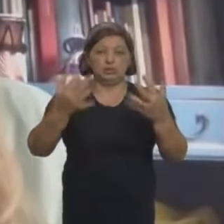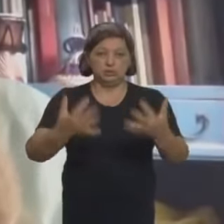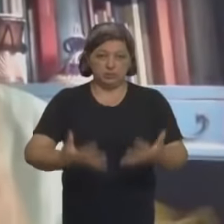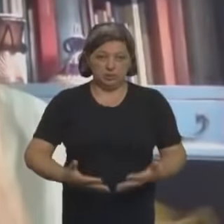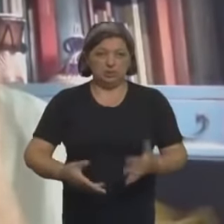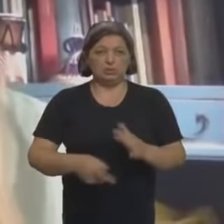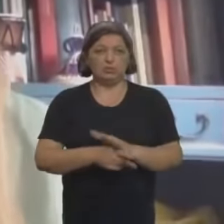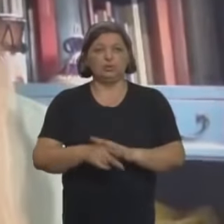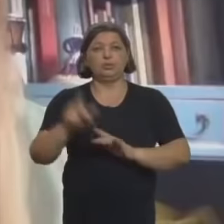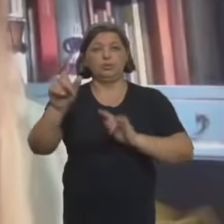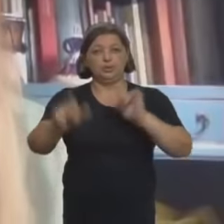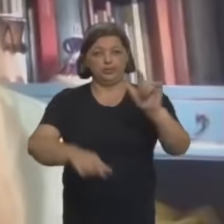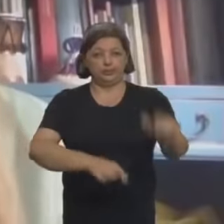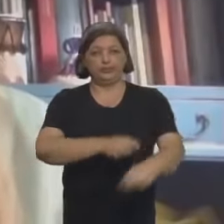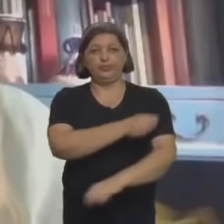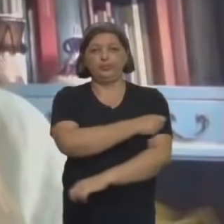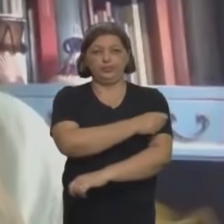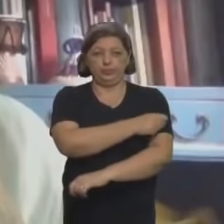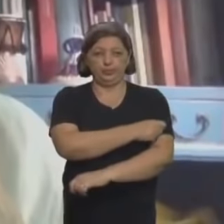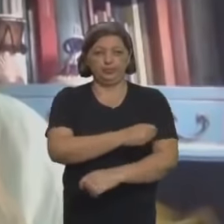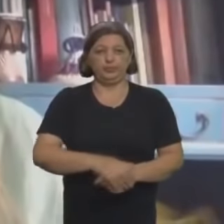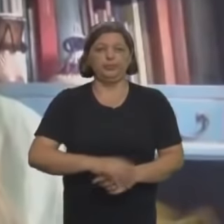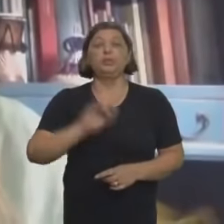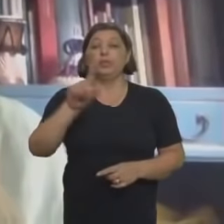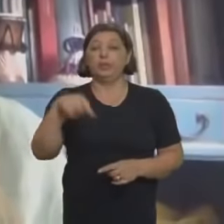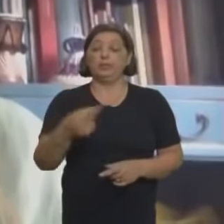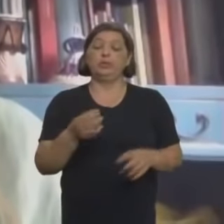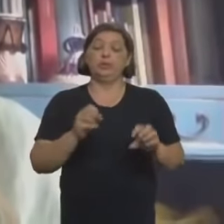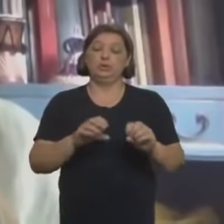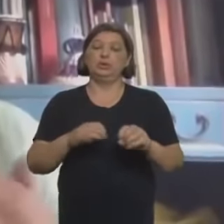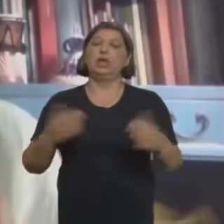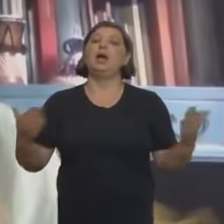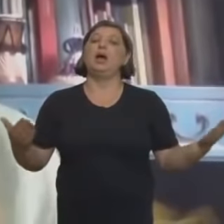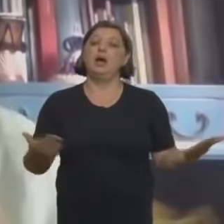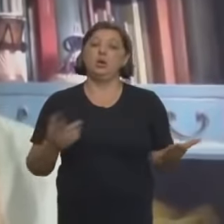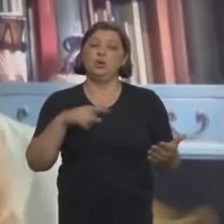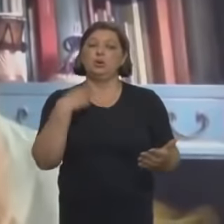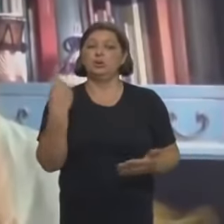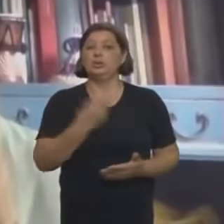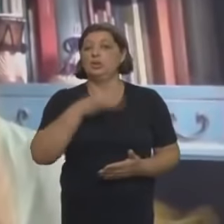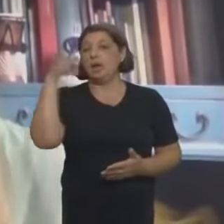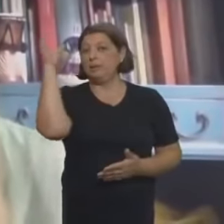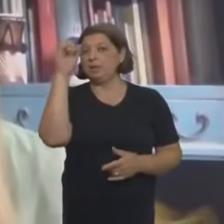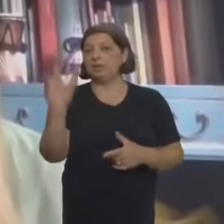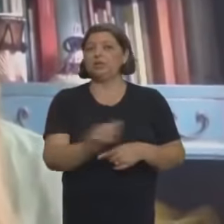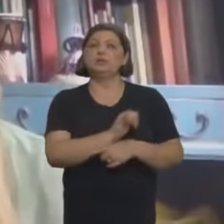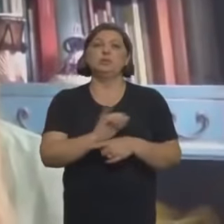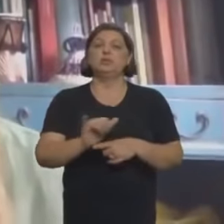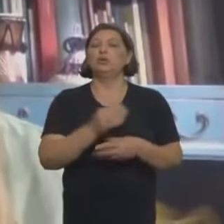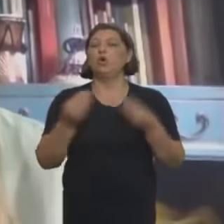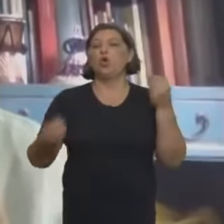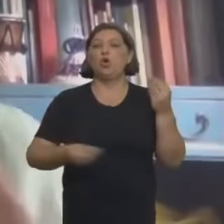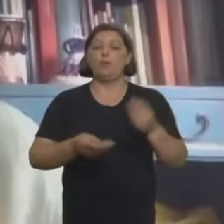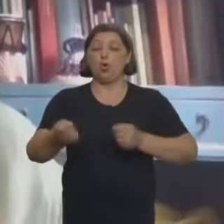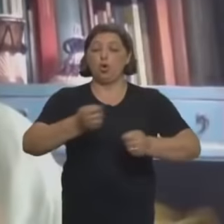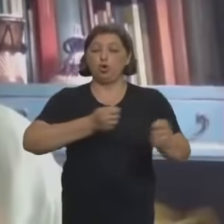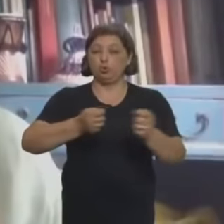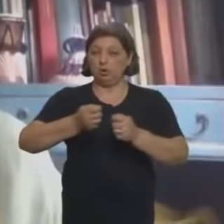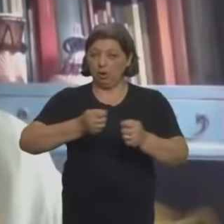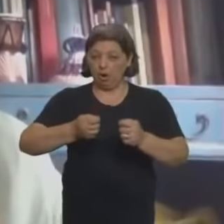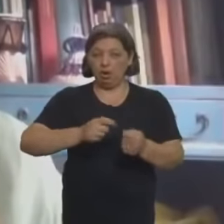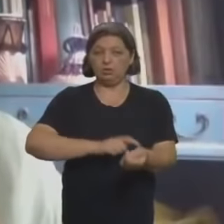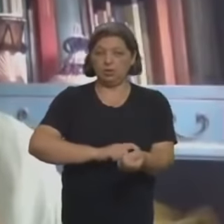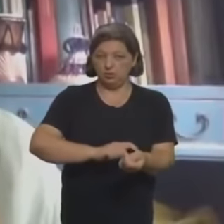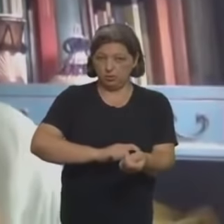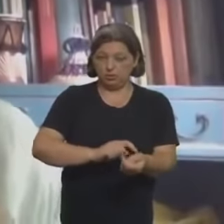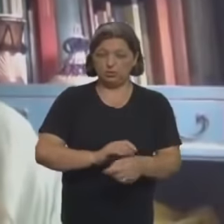os estudantes ali na situação e depois ensina. Agora, a gente vai aprender as estratégias para se acalmar. E aí são, mais uma vez,